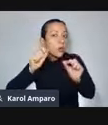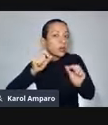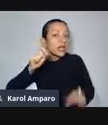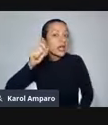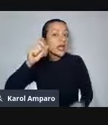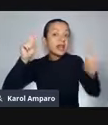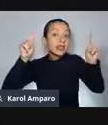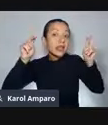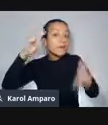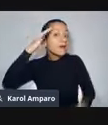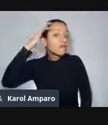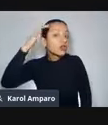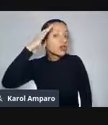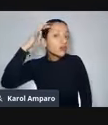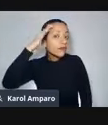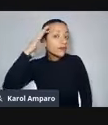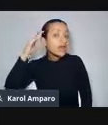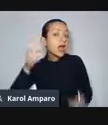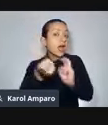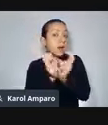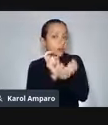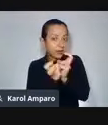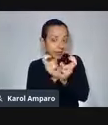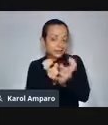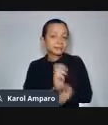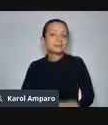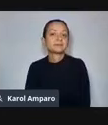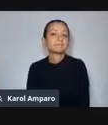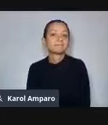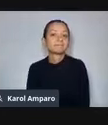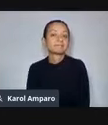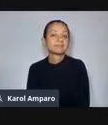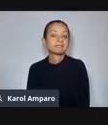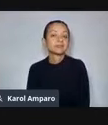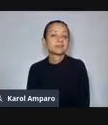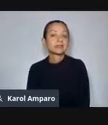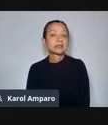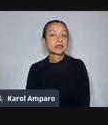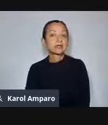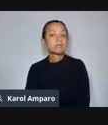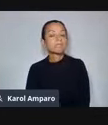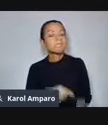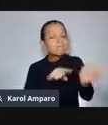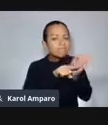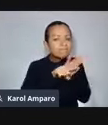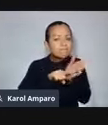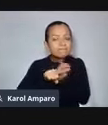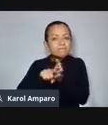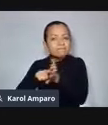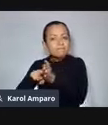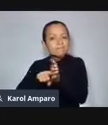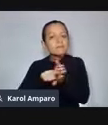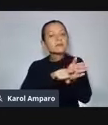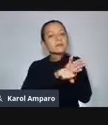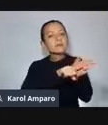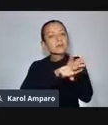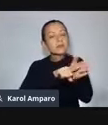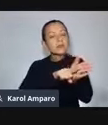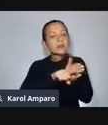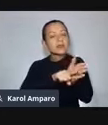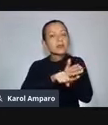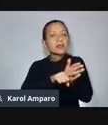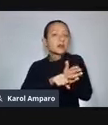capoeira, né? Então, a gente foi buscar, né, dentro do aprendizado, o